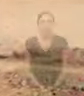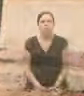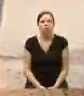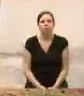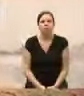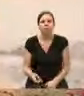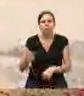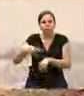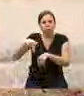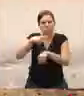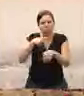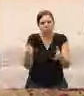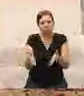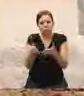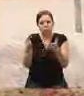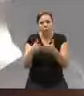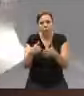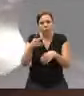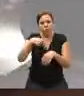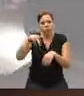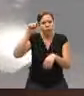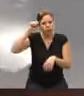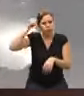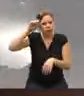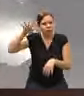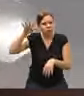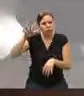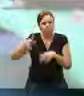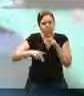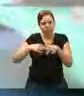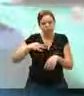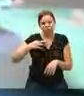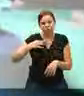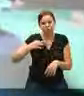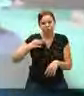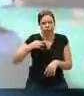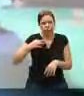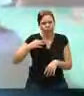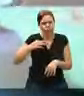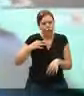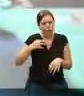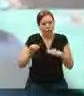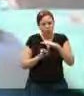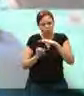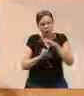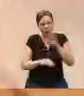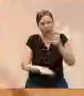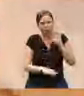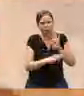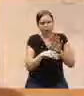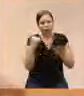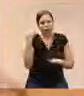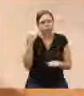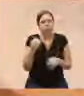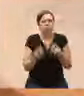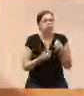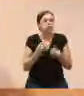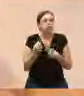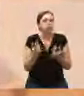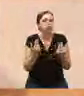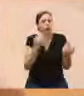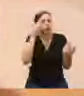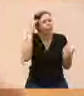Nos países mais carentes da África, voluntários da ONG oferecem uma ajuda preciosa. É como se